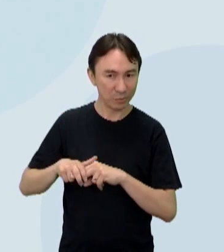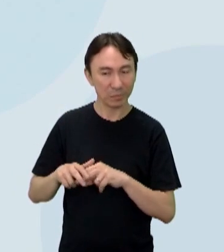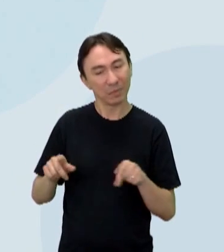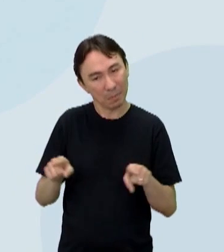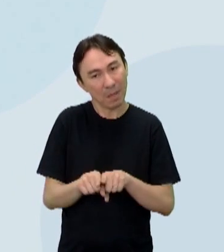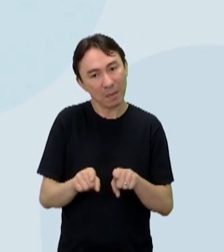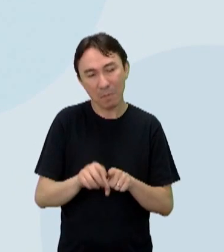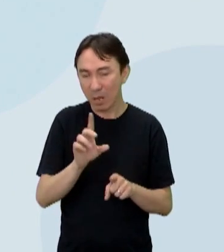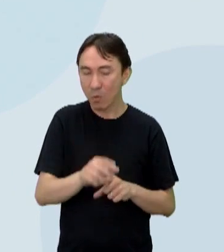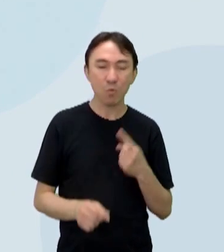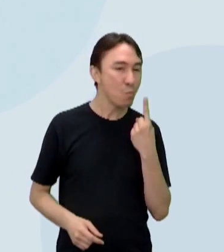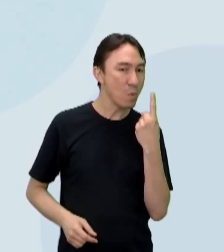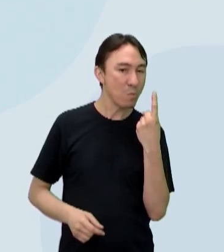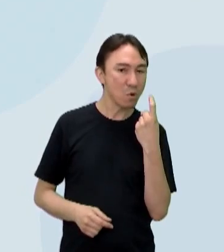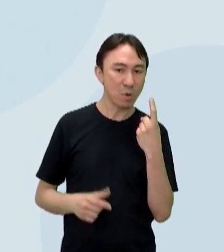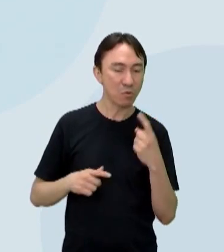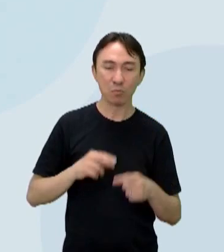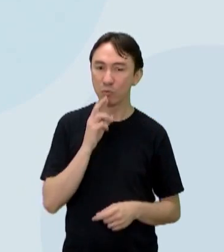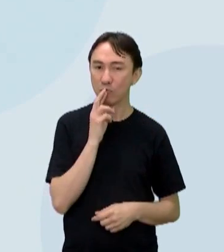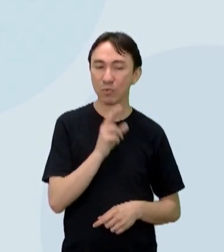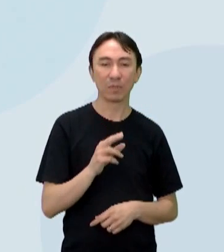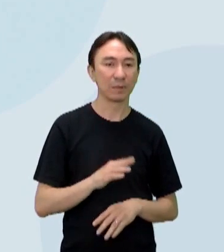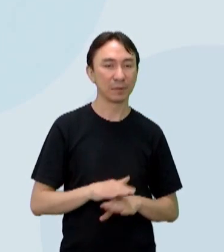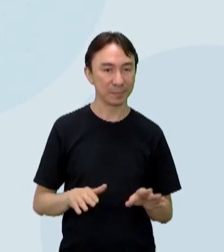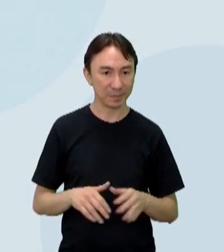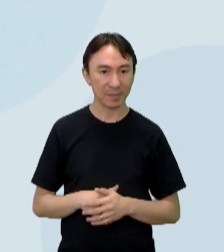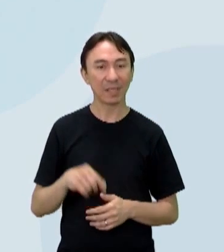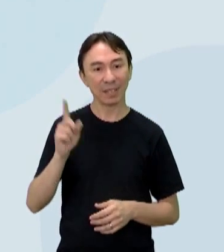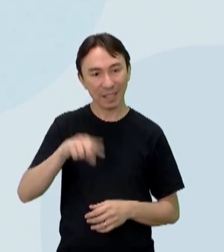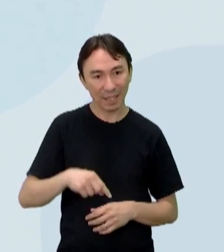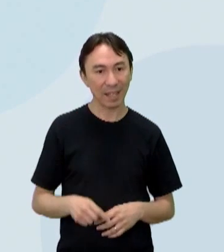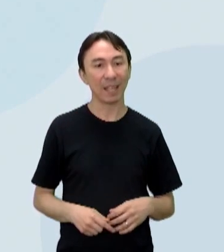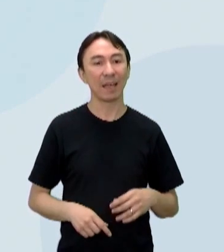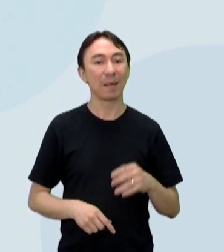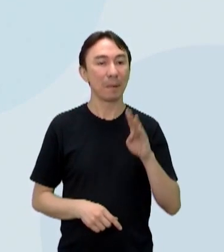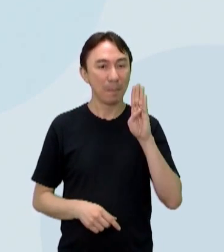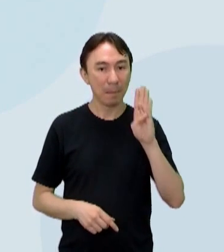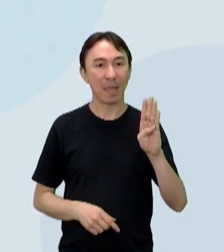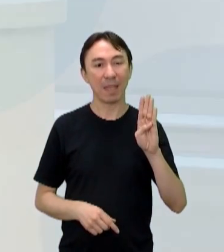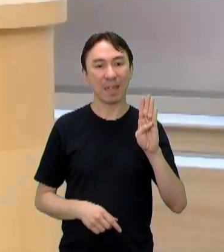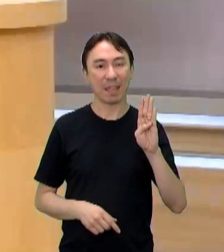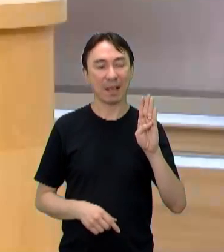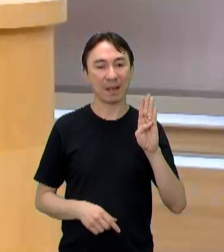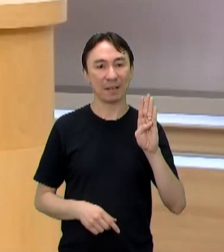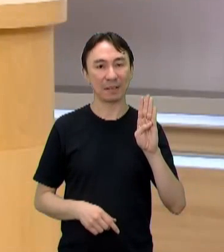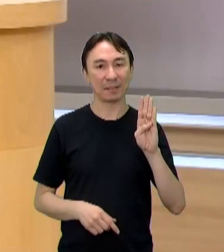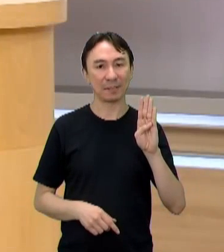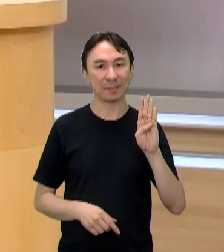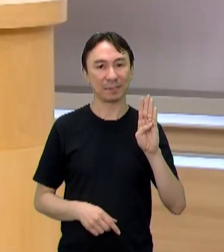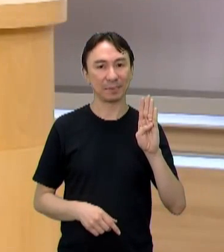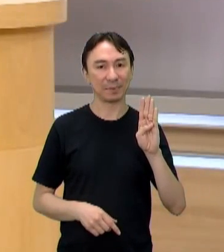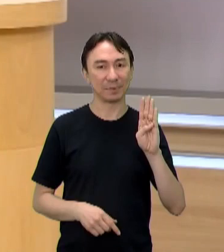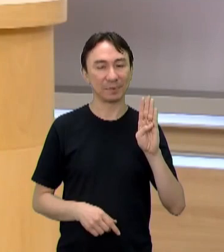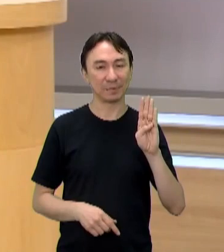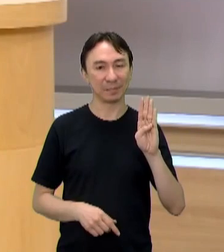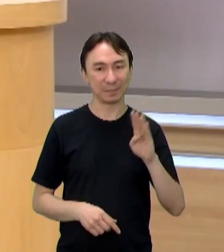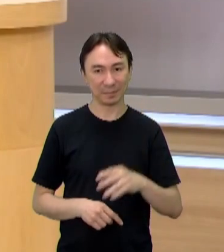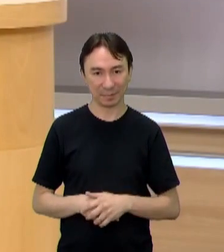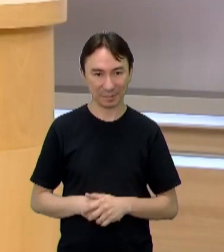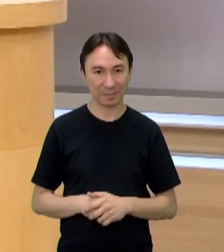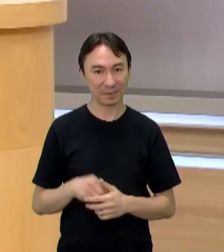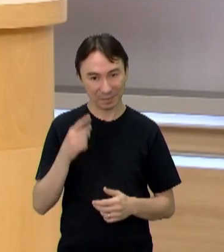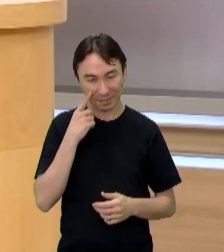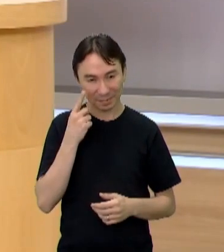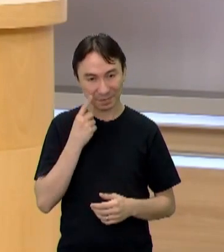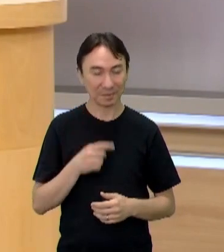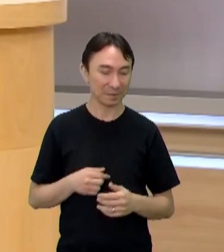Ok? Então, perfeito. Ficou a letra B. Vamos ler a alternativa para eles, Elaine?